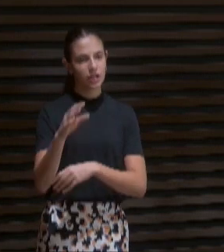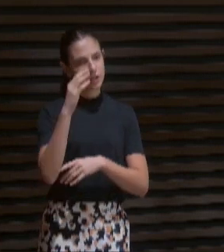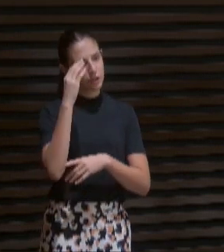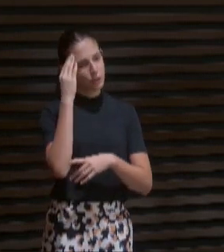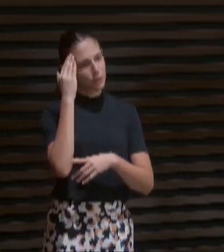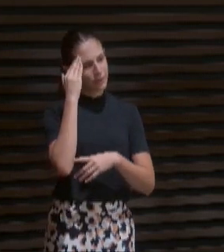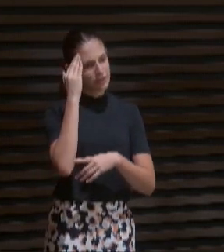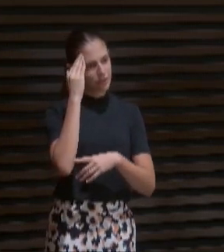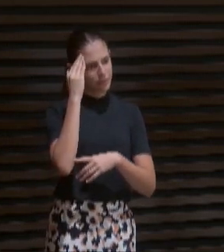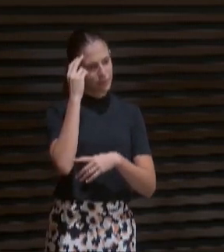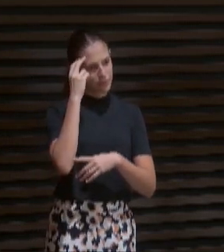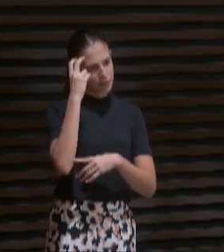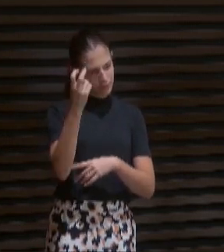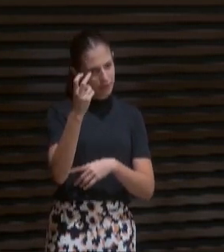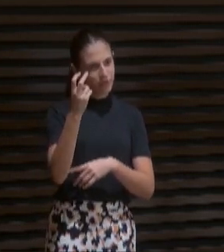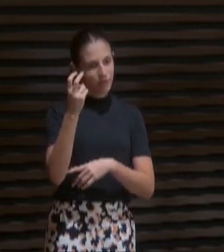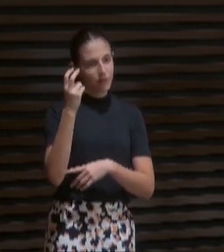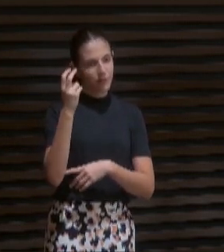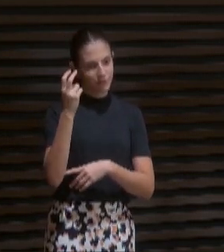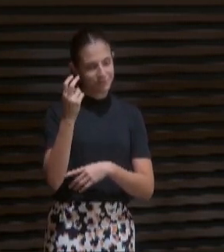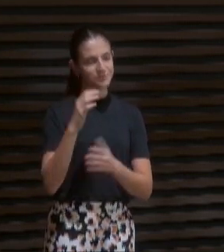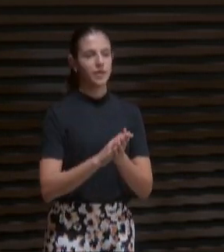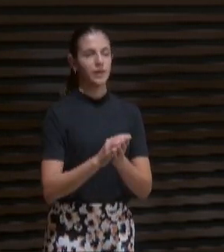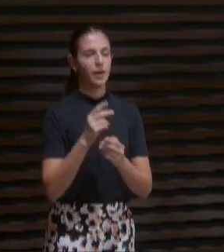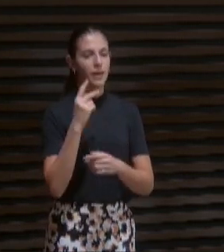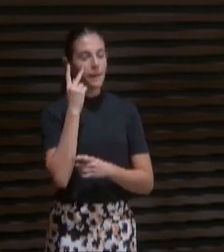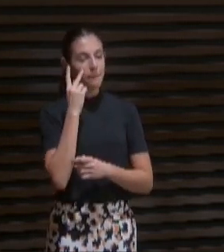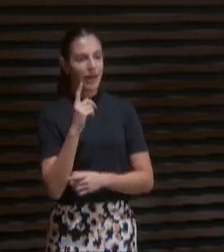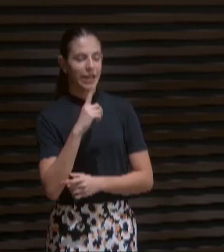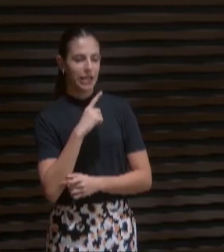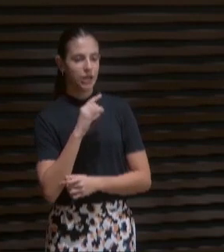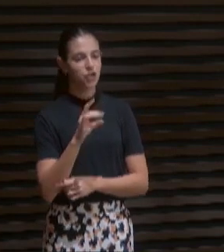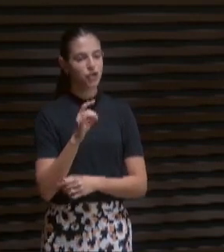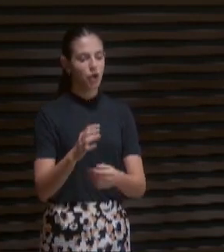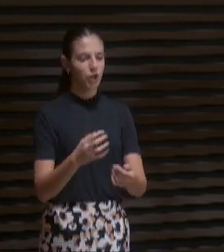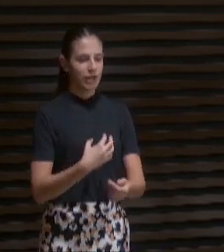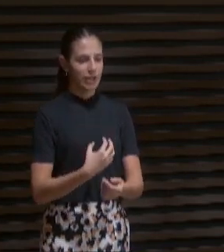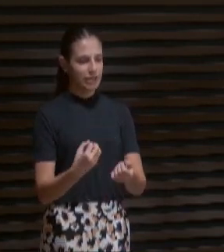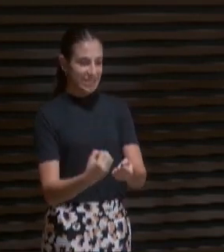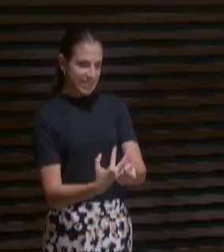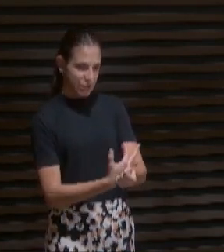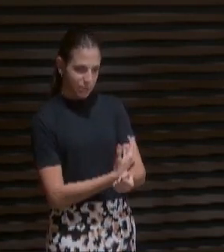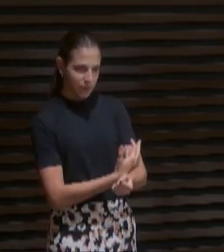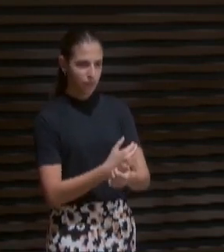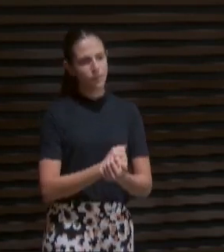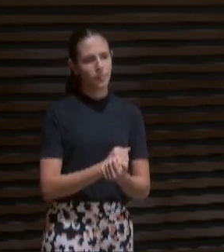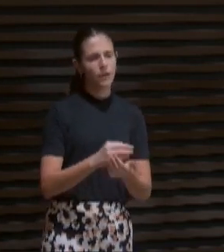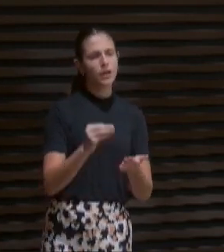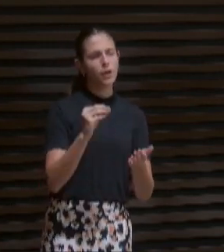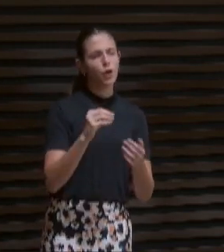a emocionalidade. Depois não venha me dizer o que está faltando que o homem deixou de ser